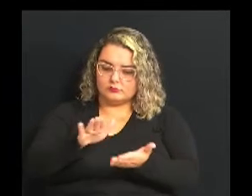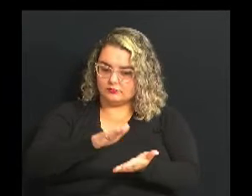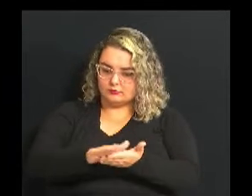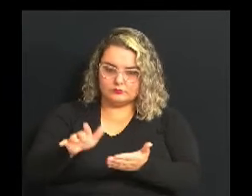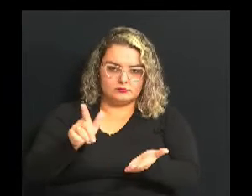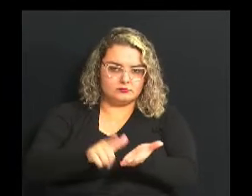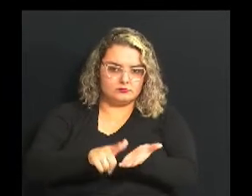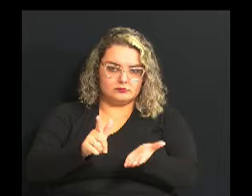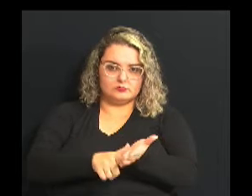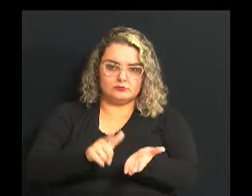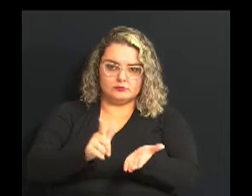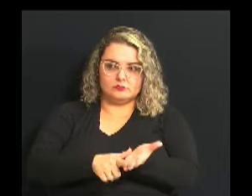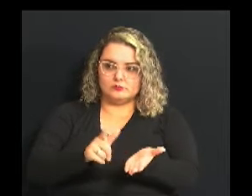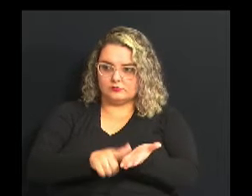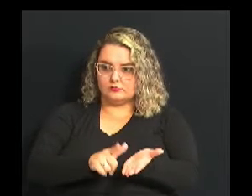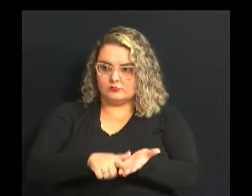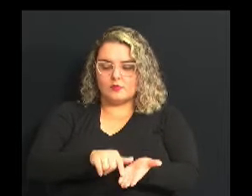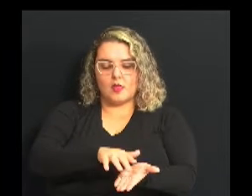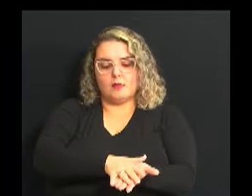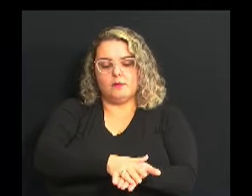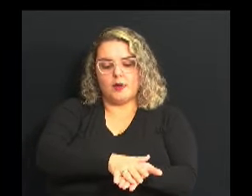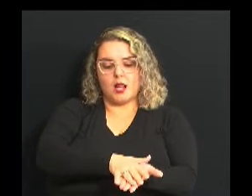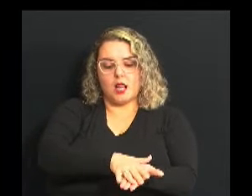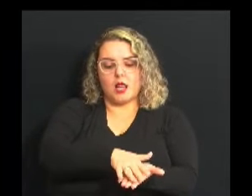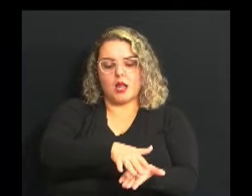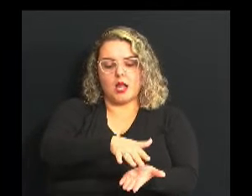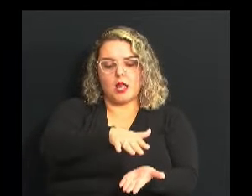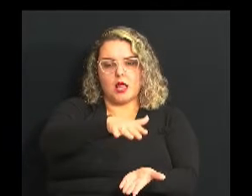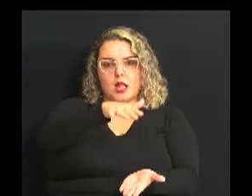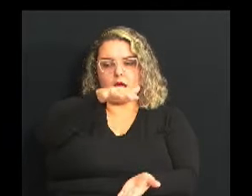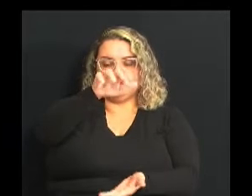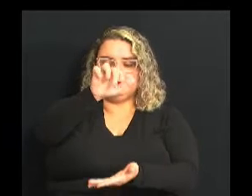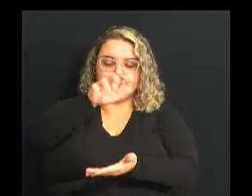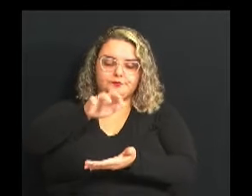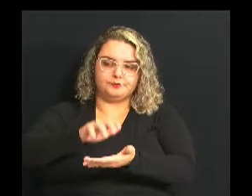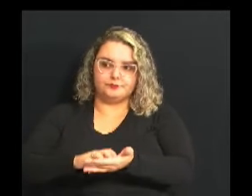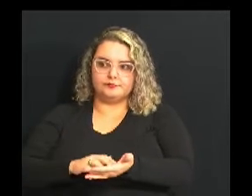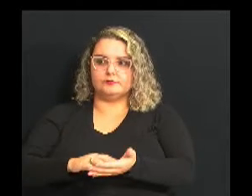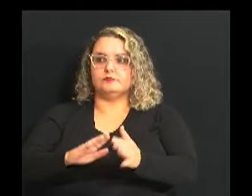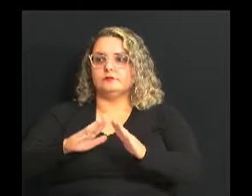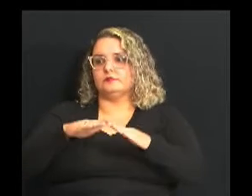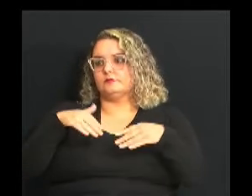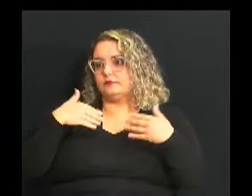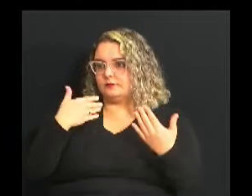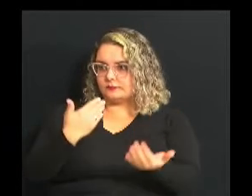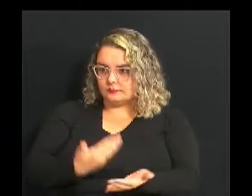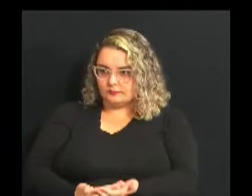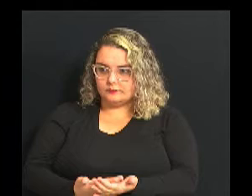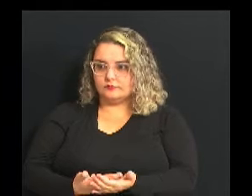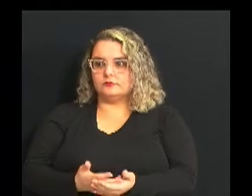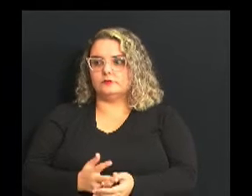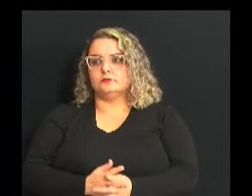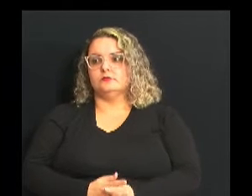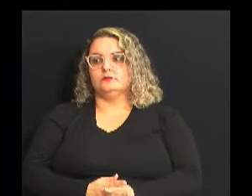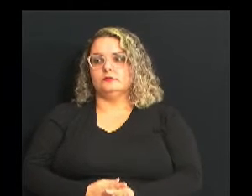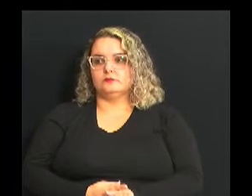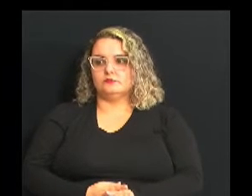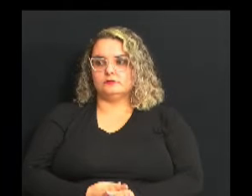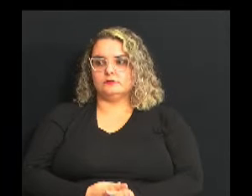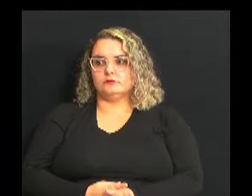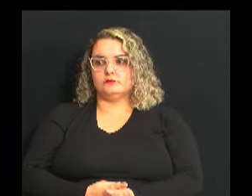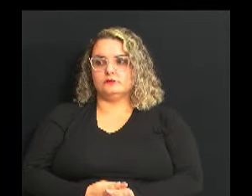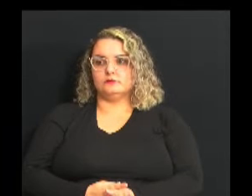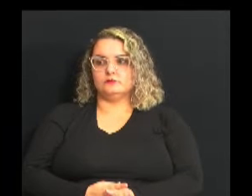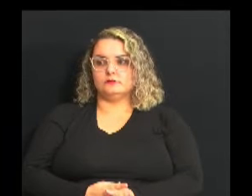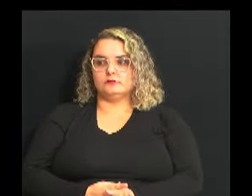Tem, vamos dizer assim, formulários, requerimentos, né? E o